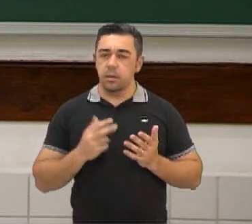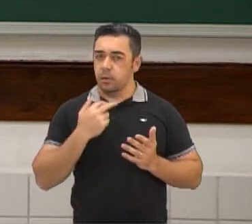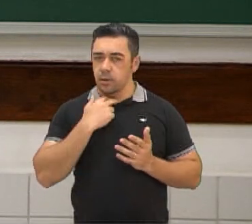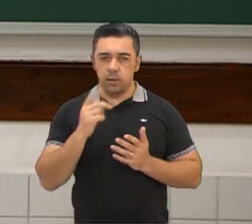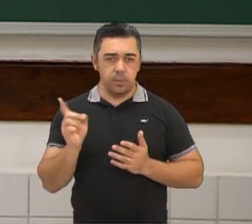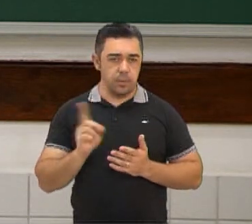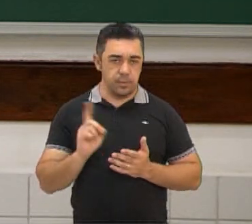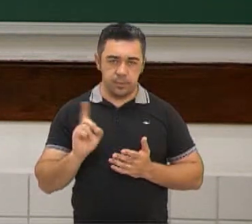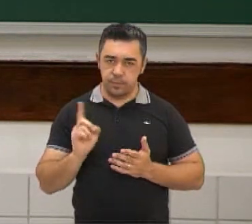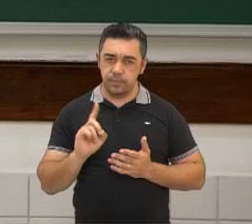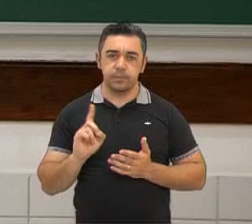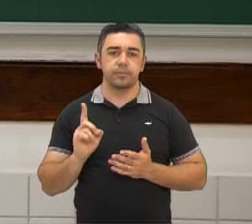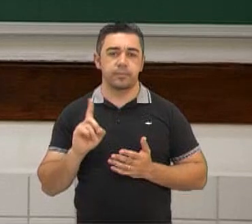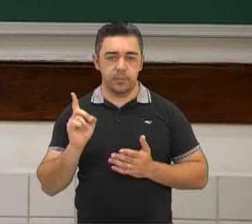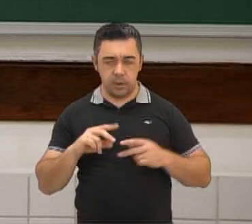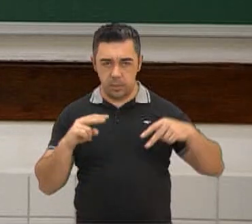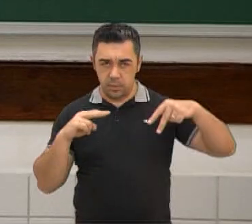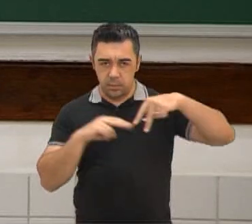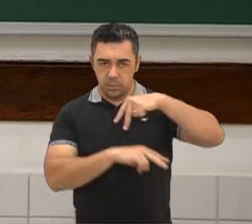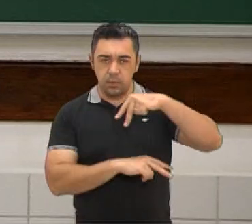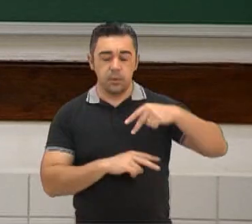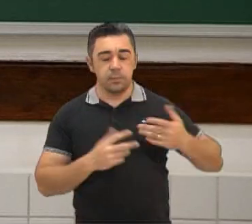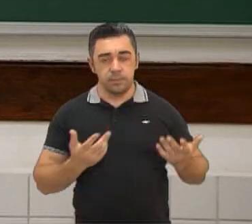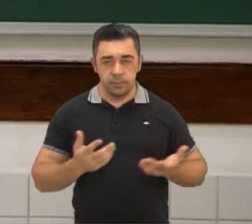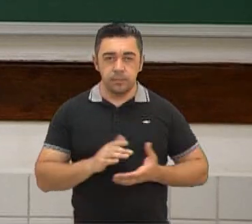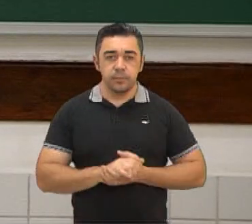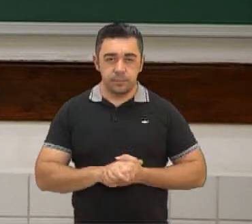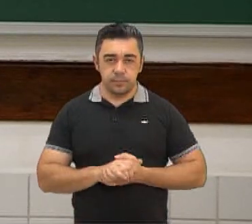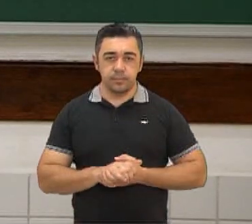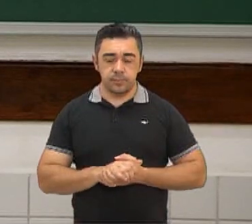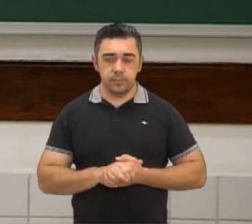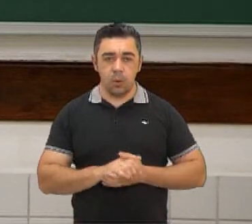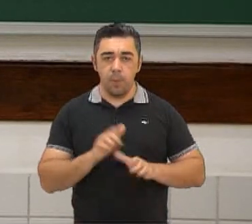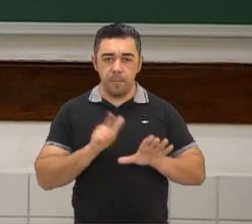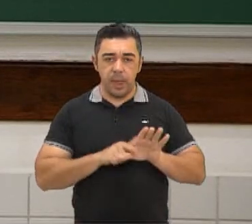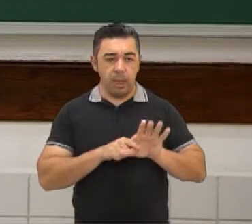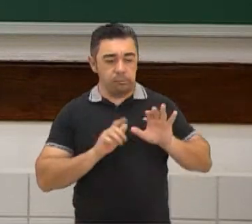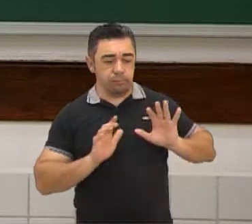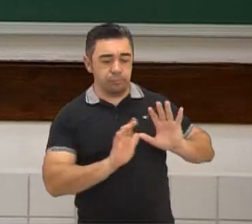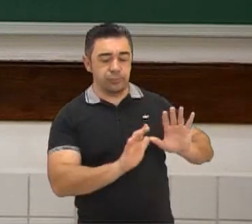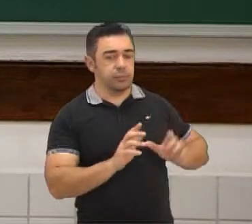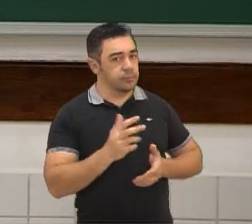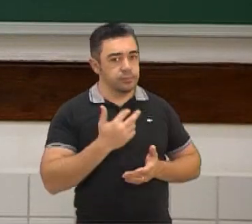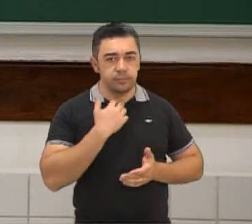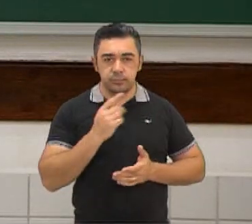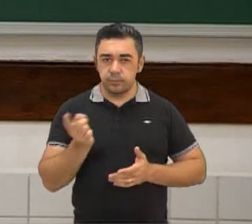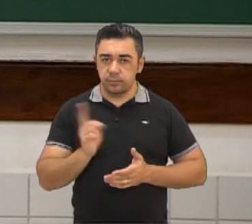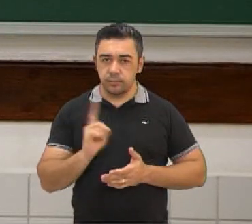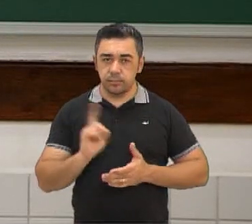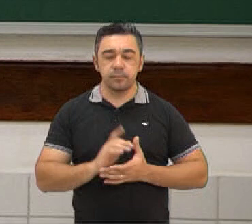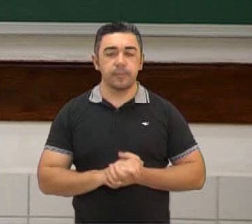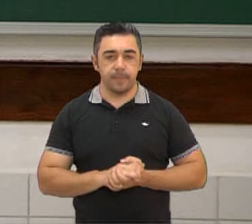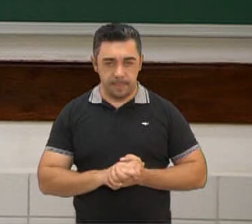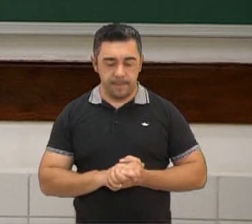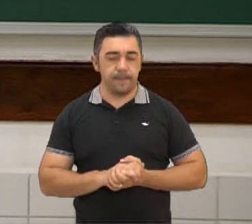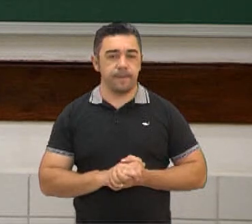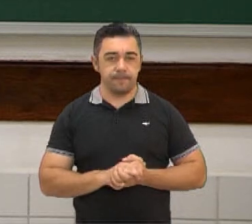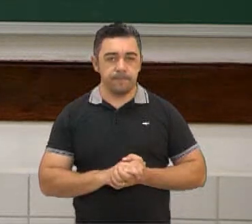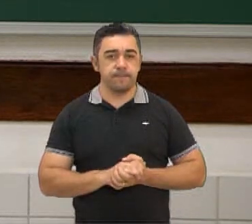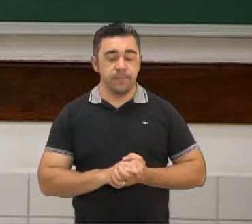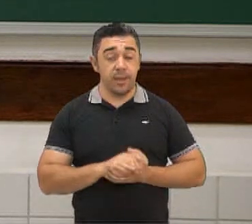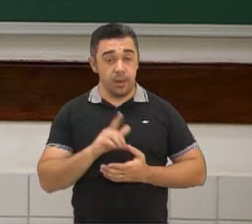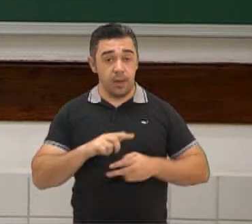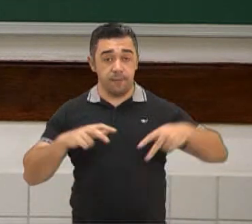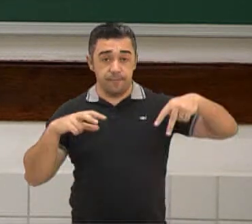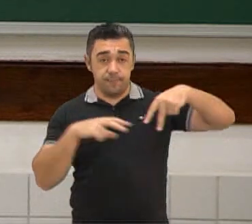Dar um pé para lá no adversário, né? Usar o pé para empurrar o adversário e deslocar o adversário. Isso não pode, é